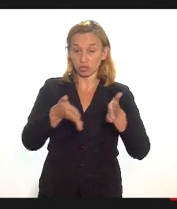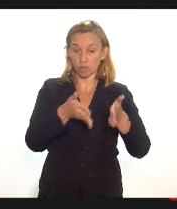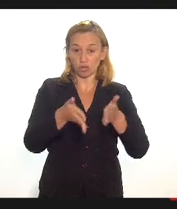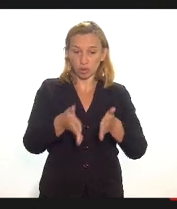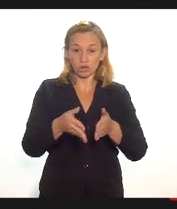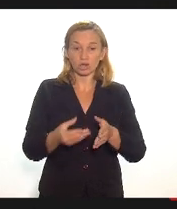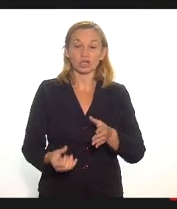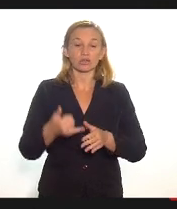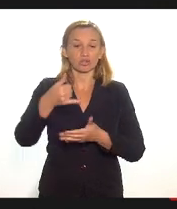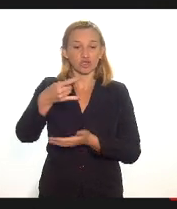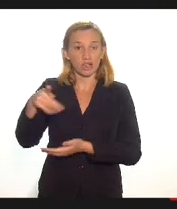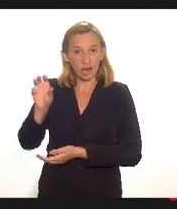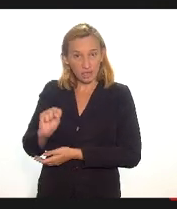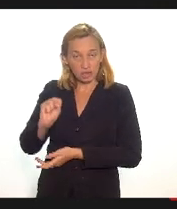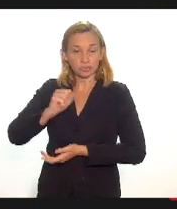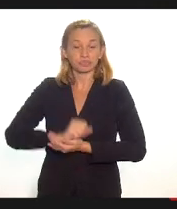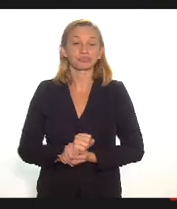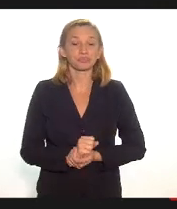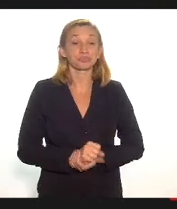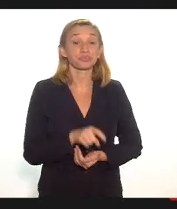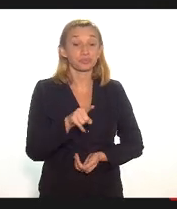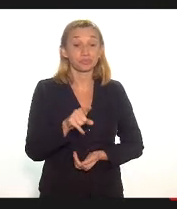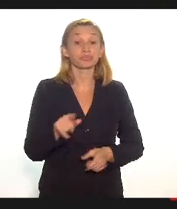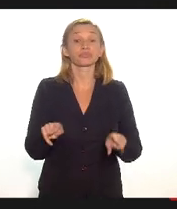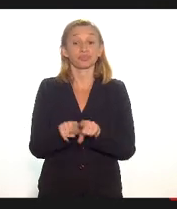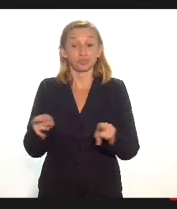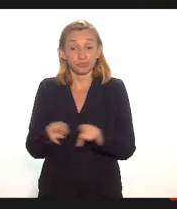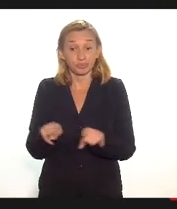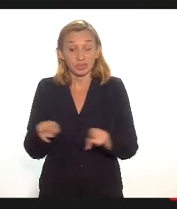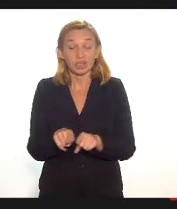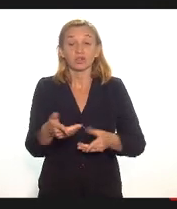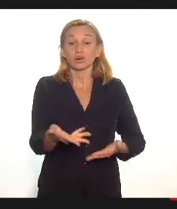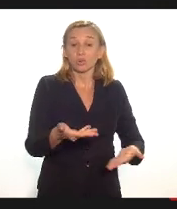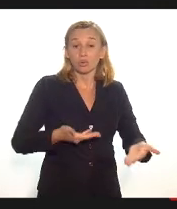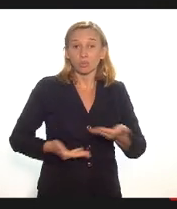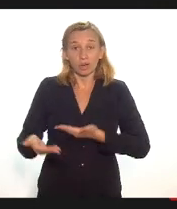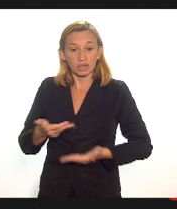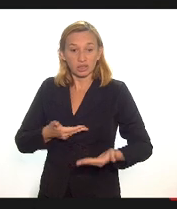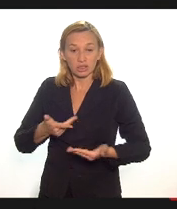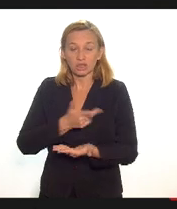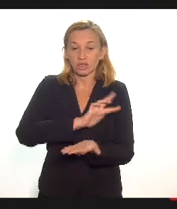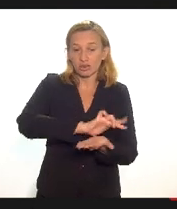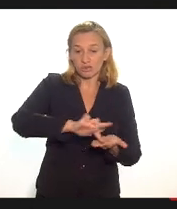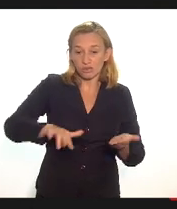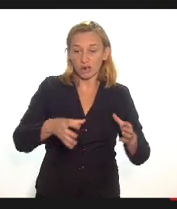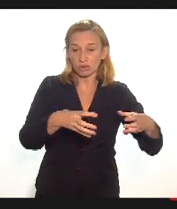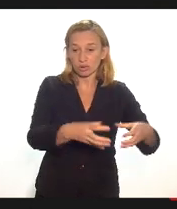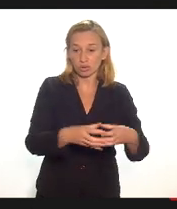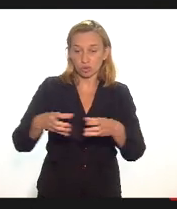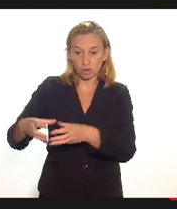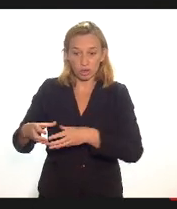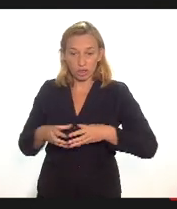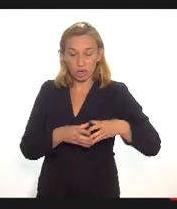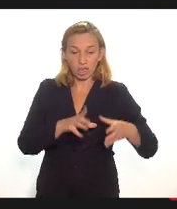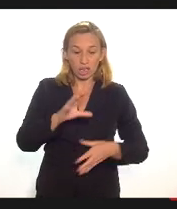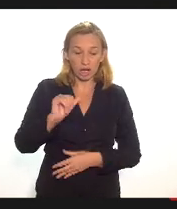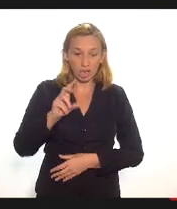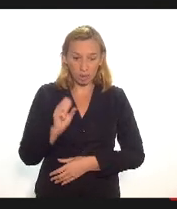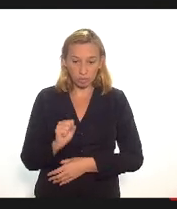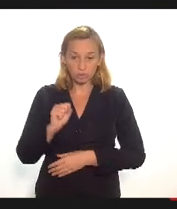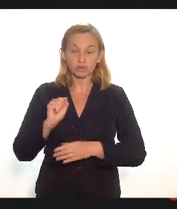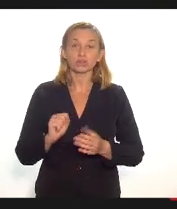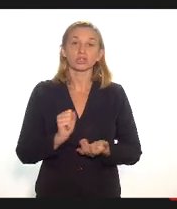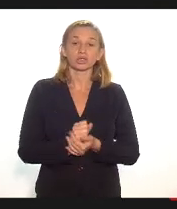gás, né? Isso aí também foi compartilhado entre vários campos. Como é que isso incide